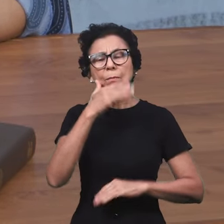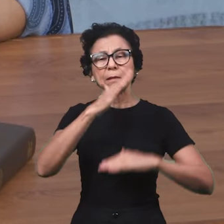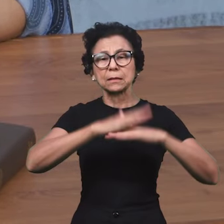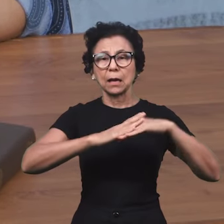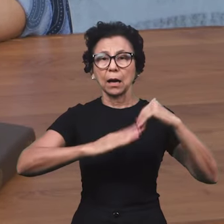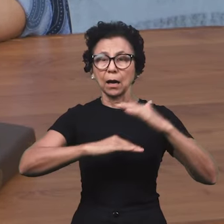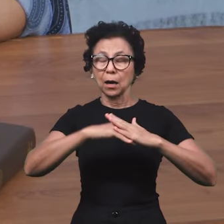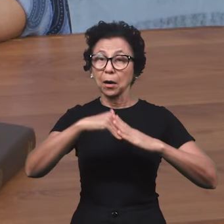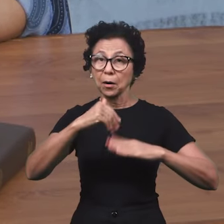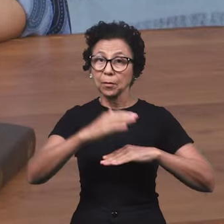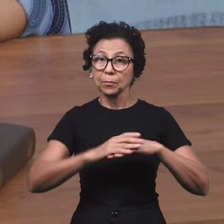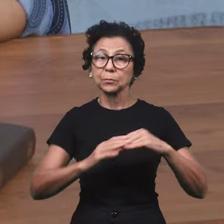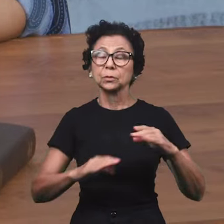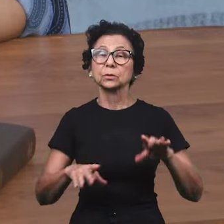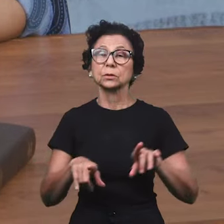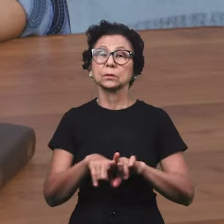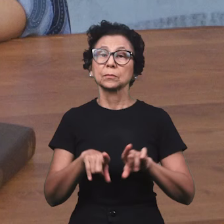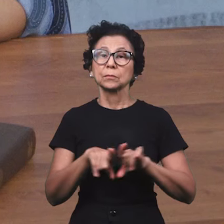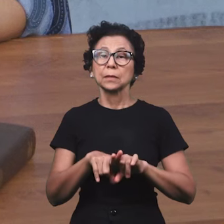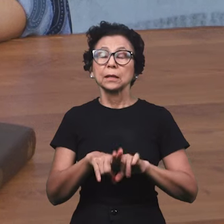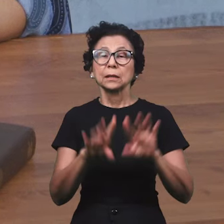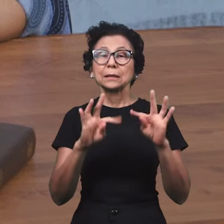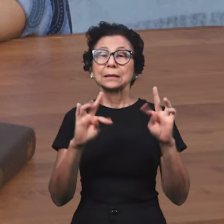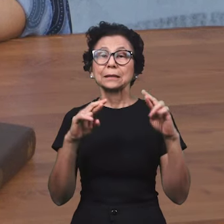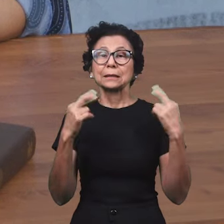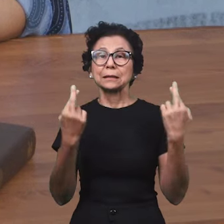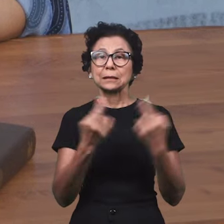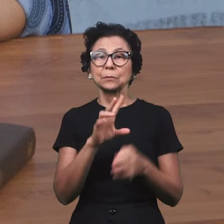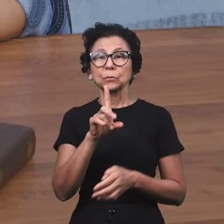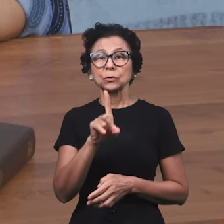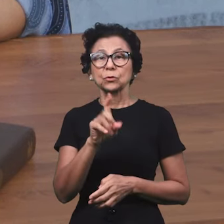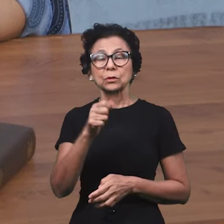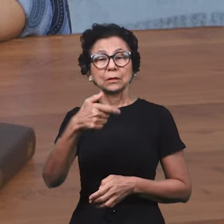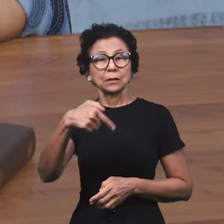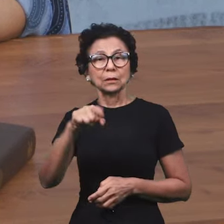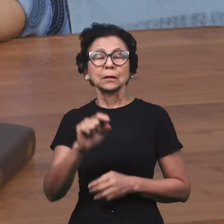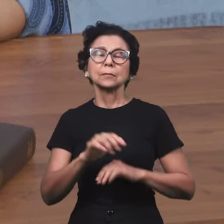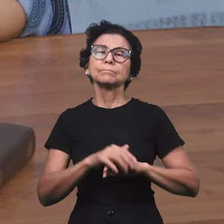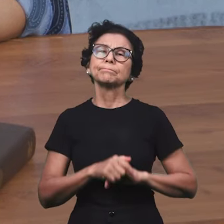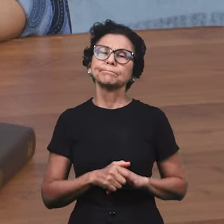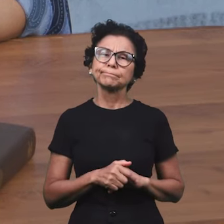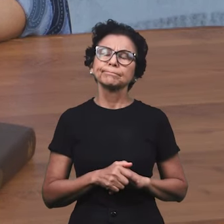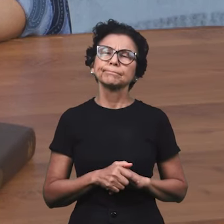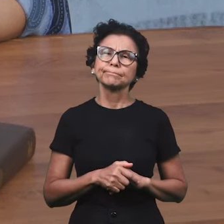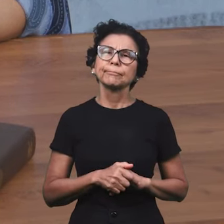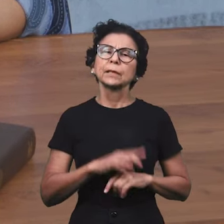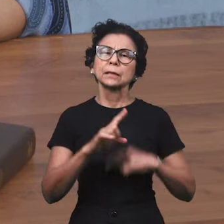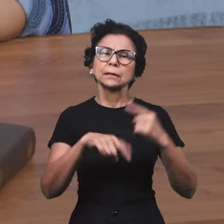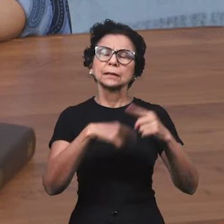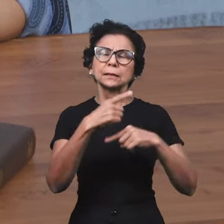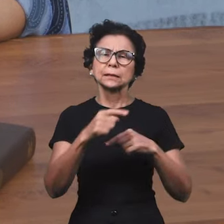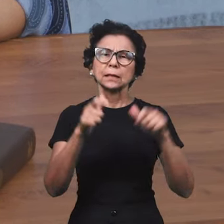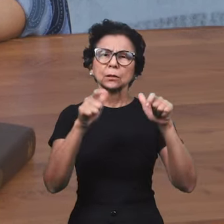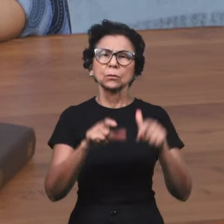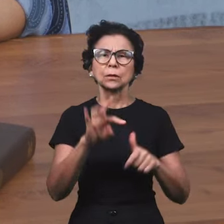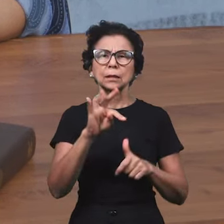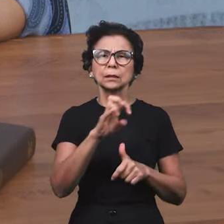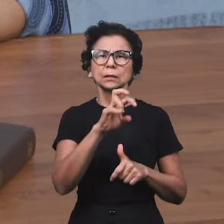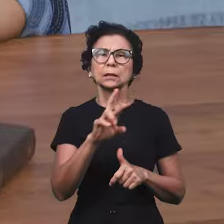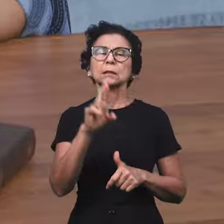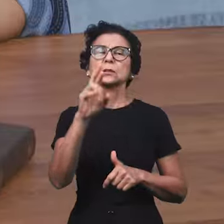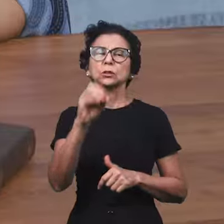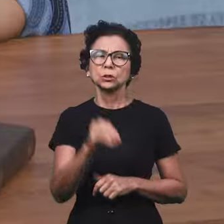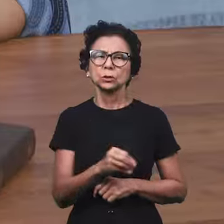filhas de Dan, e cujo pai foi homem de Tiro. Este sabe lavrar em ouro e